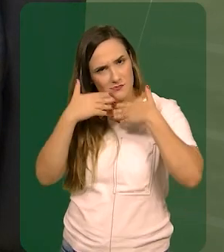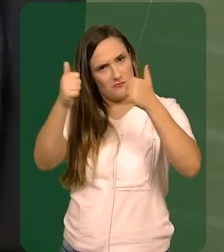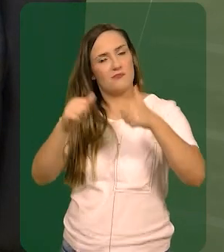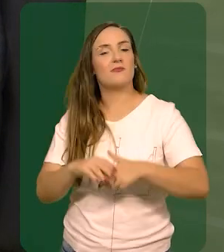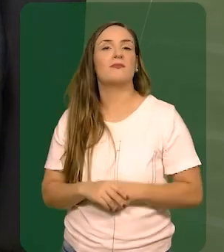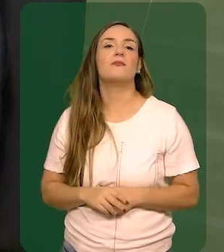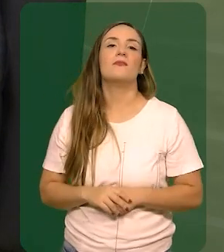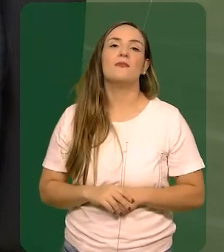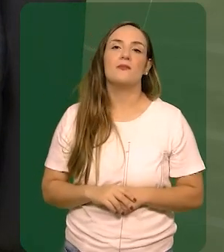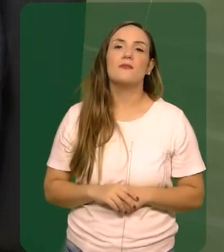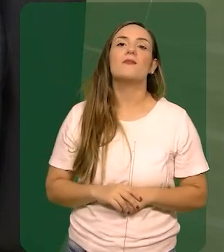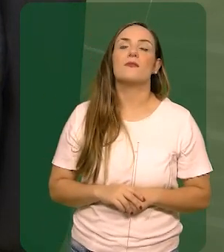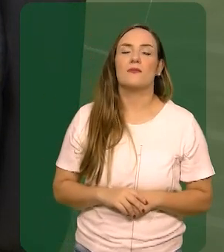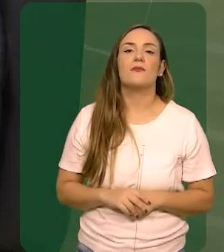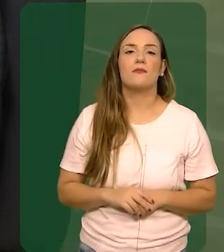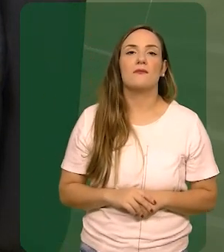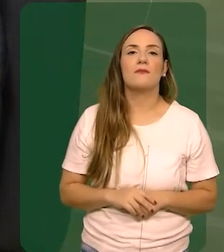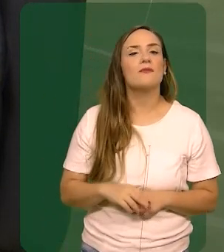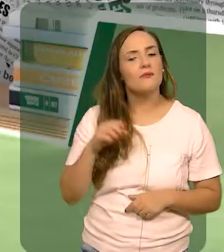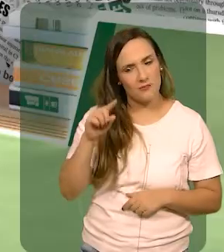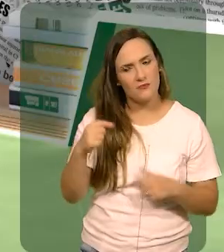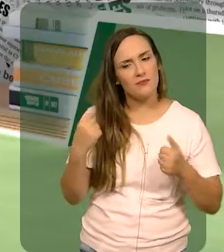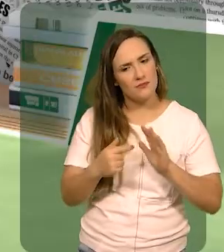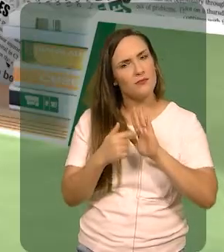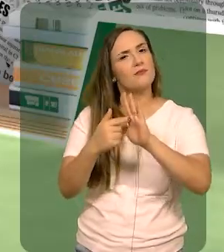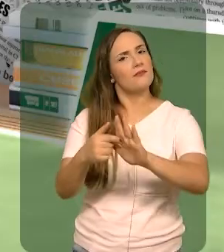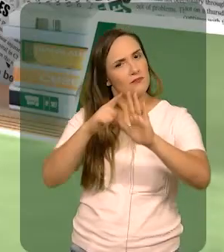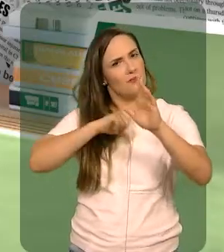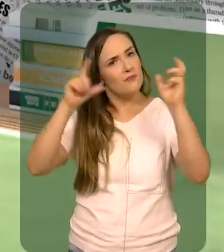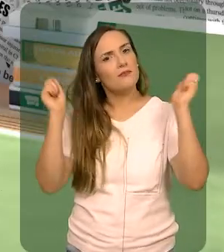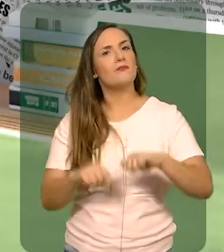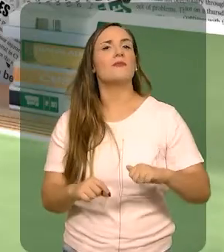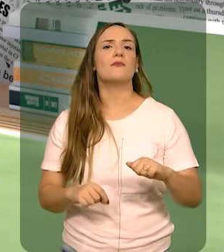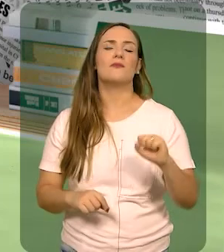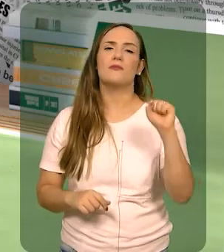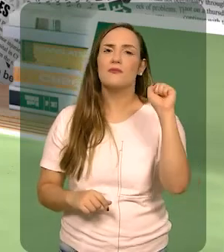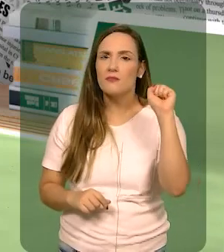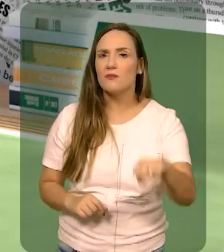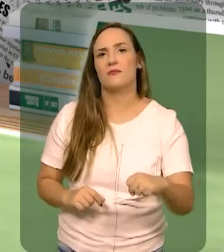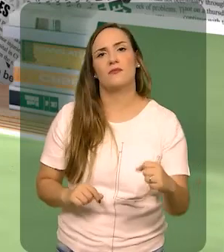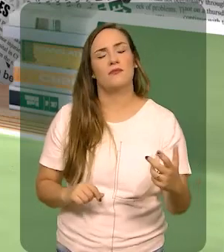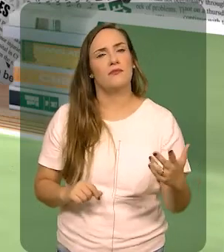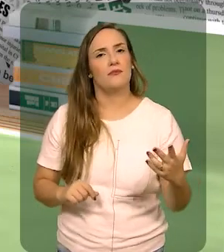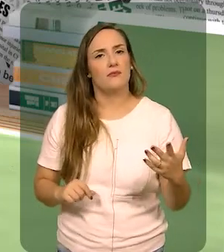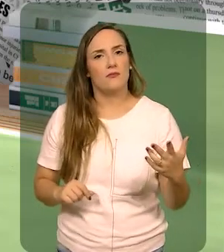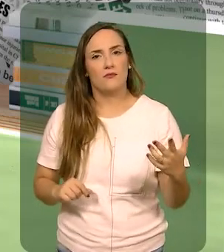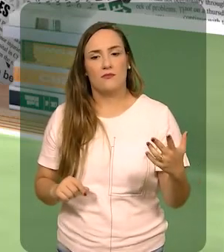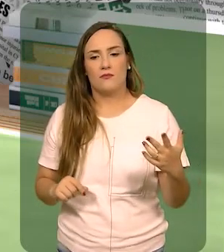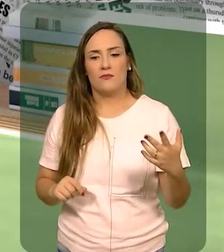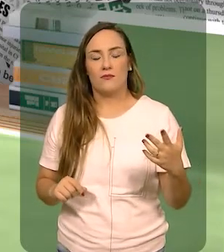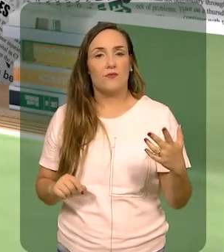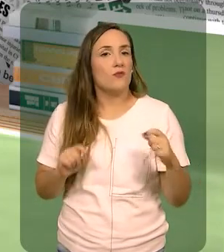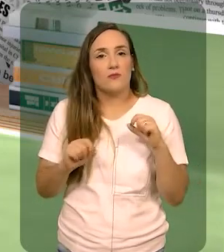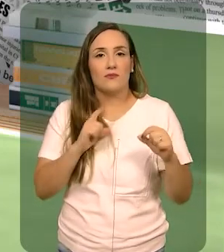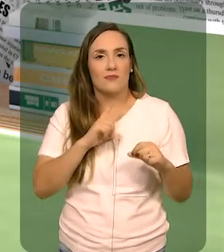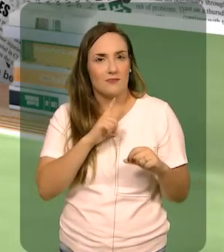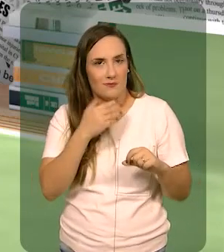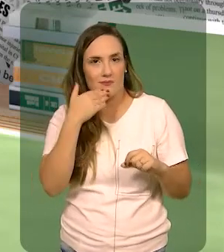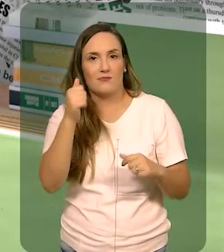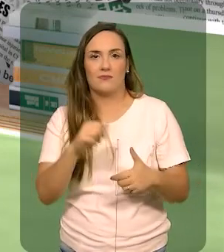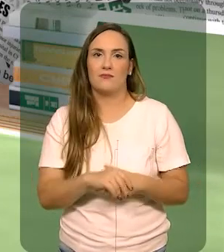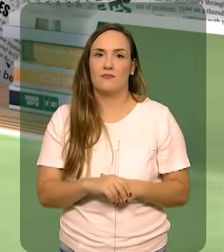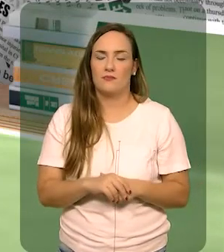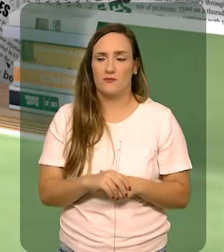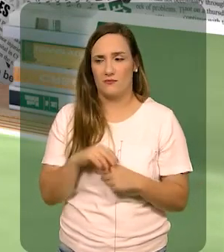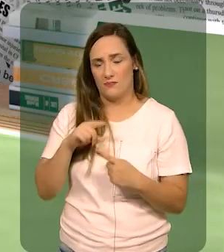importa, né? Isso não importa. Aí que você tem que mostrar mesmo, né? A sua capacidade o que você